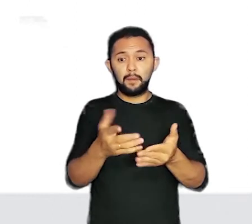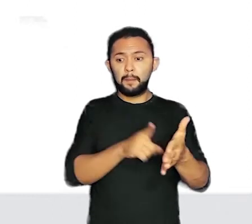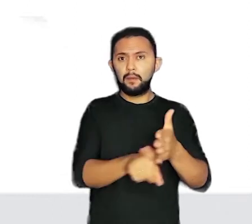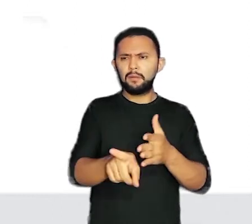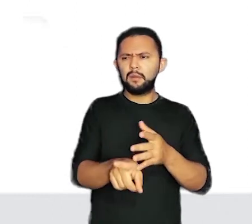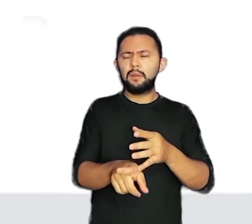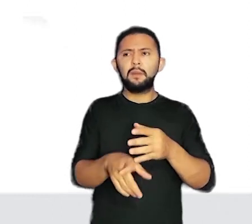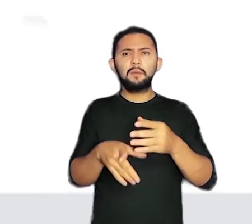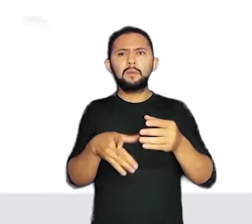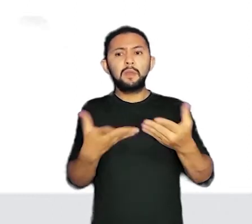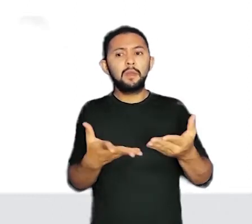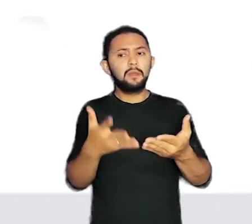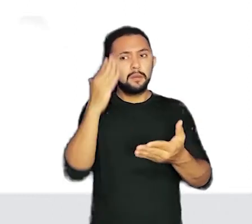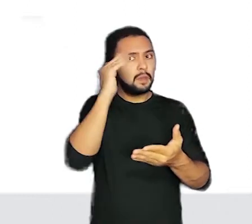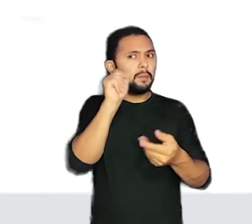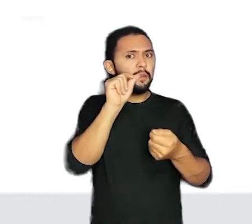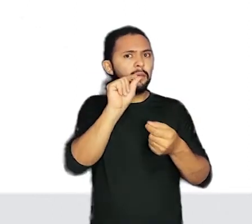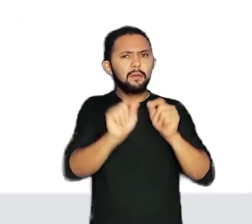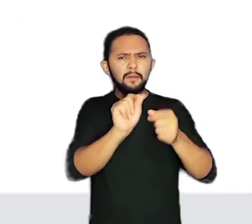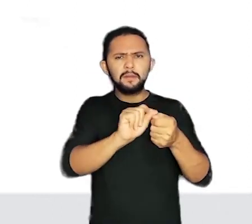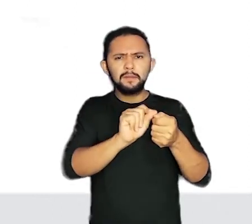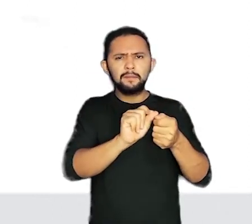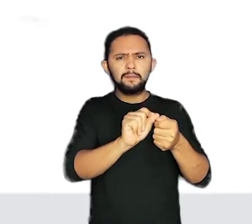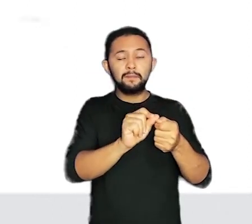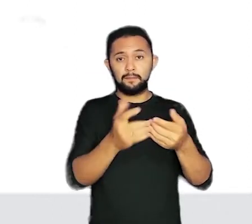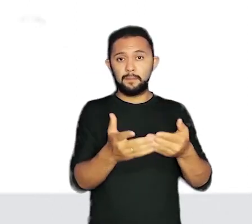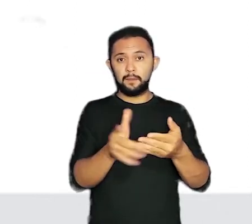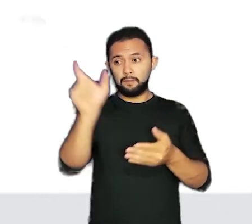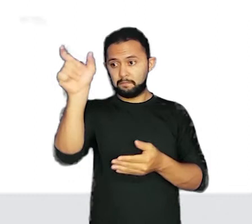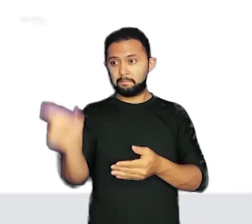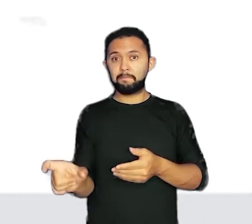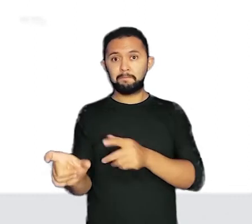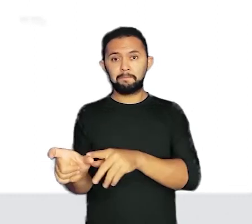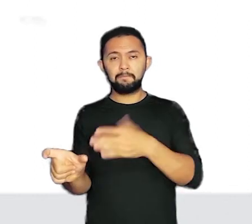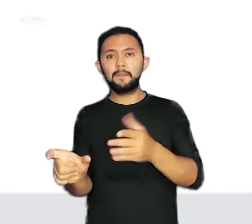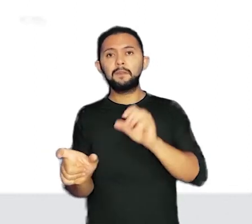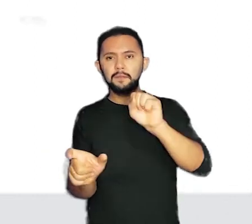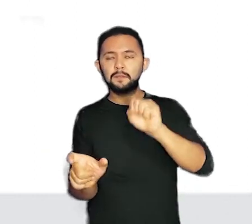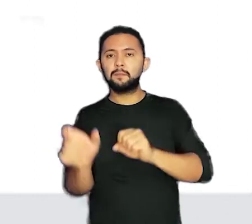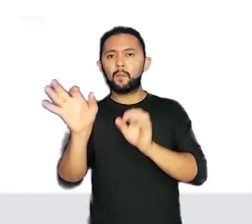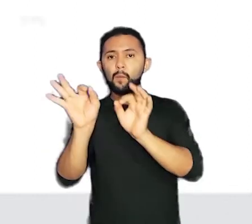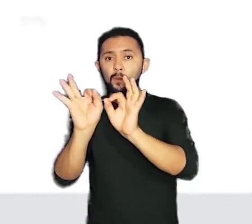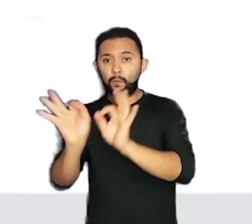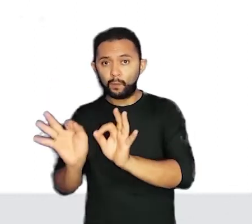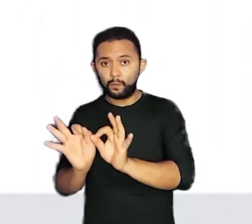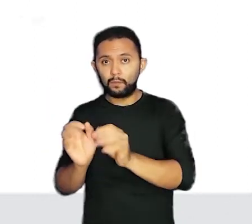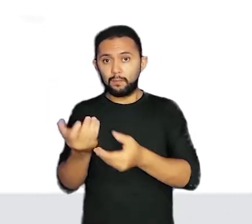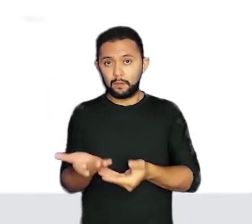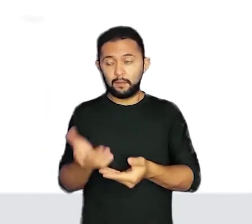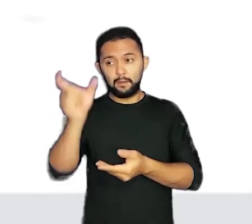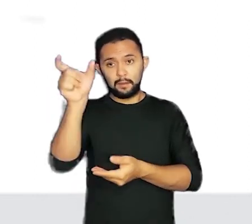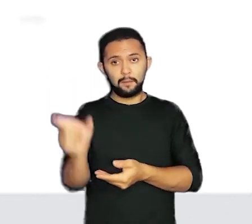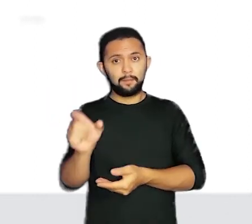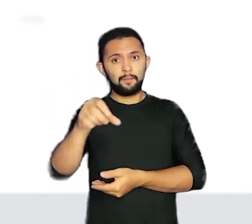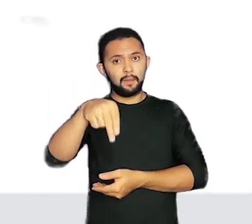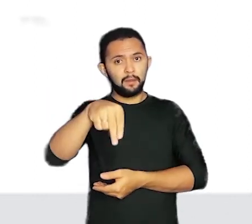que fazer naquela situação? Aí a resposta é o sujeito. Ninguém, tá? Então ninguém é o sujeito. E como